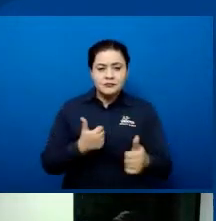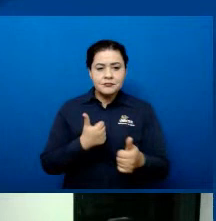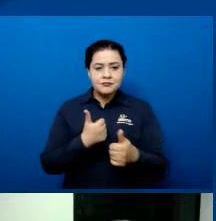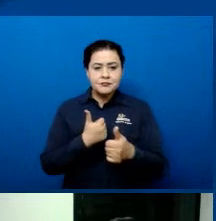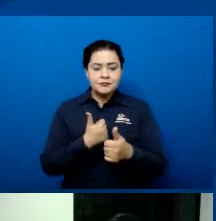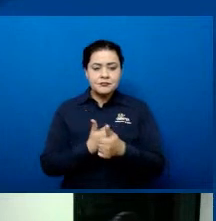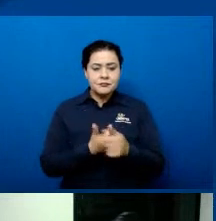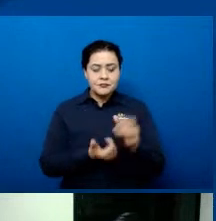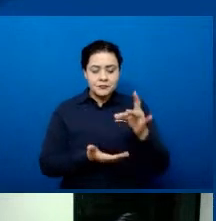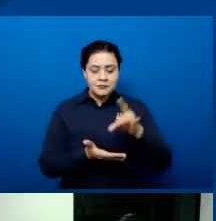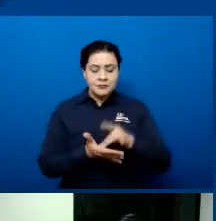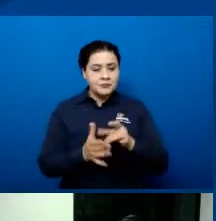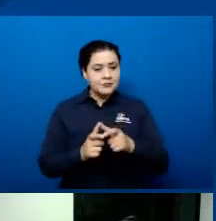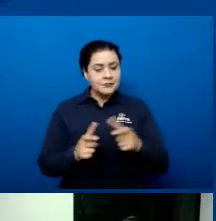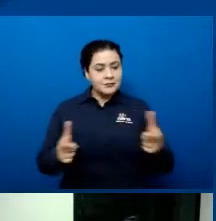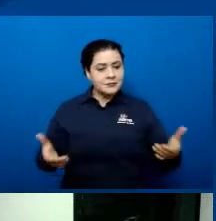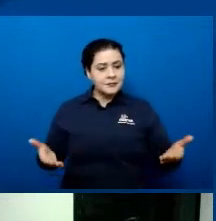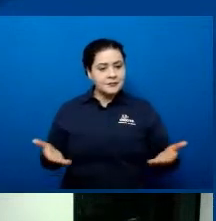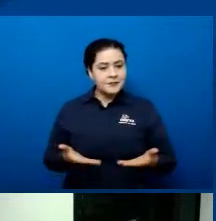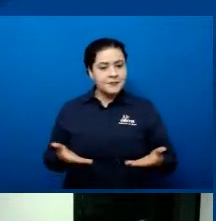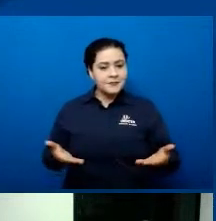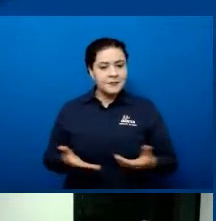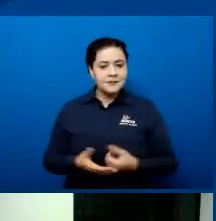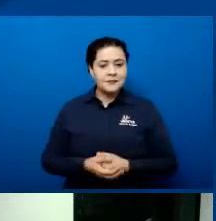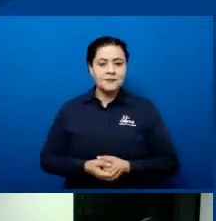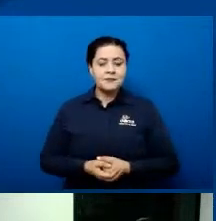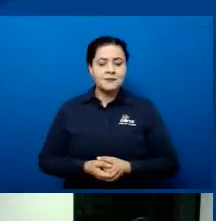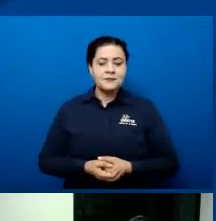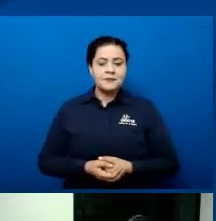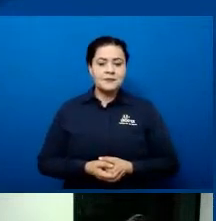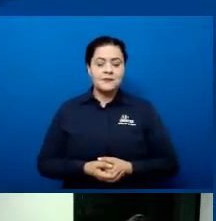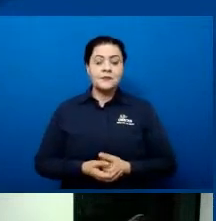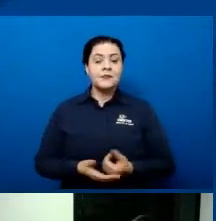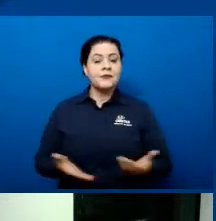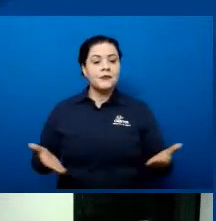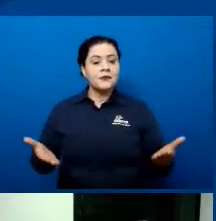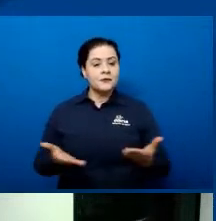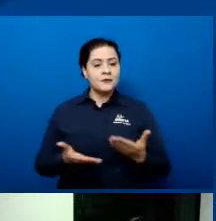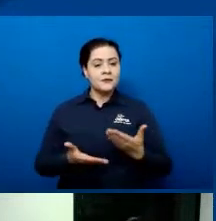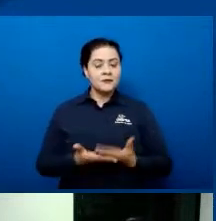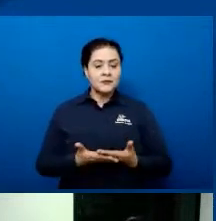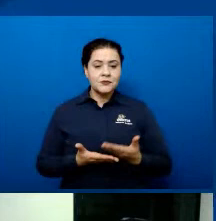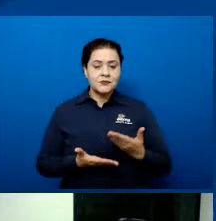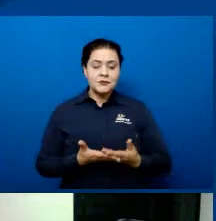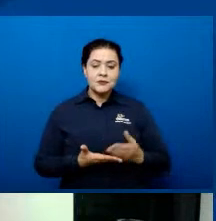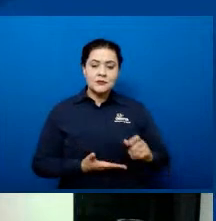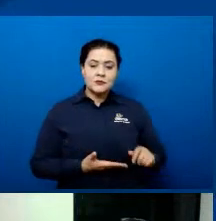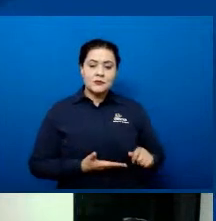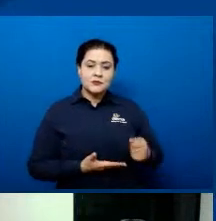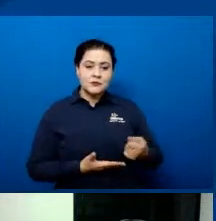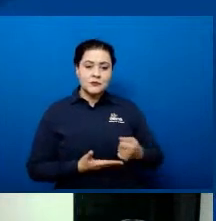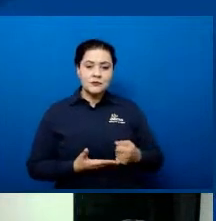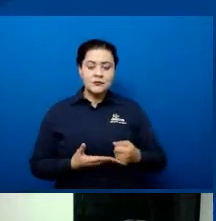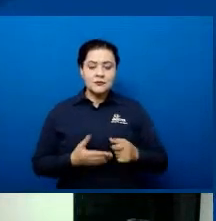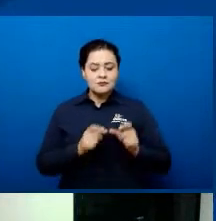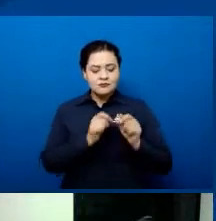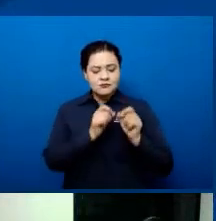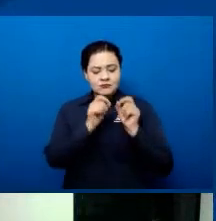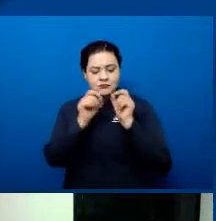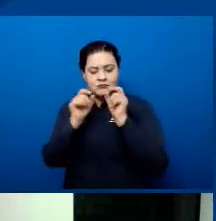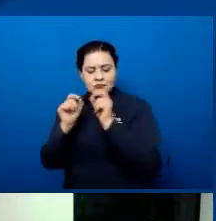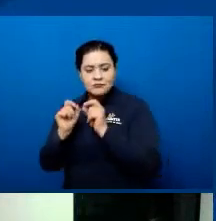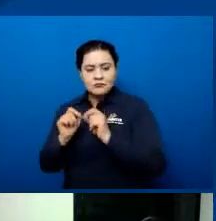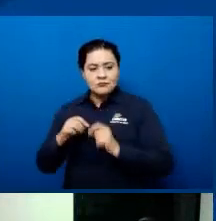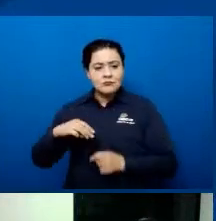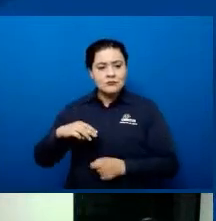vocês agora, né? E eu vou dizer assim, olha, agora a gente vai estudar sobre micro-organismos. Vocês vão poder